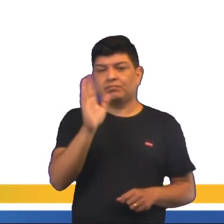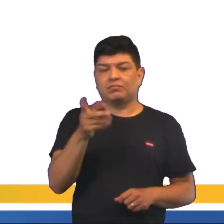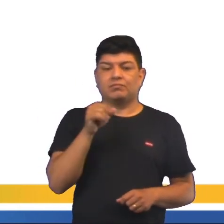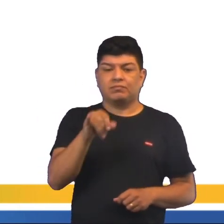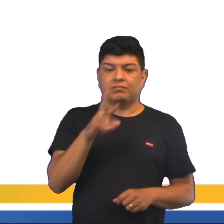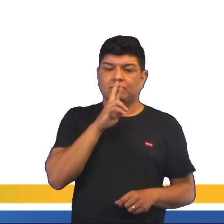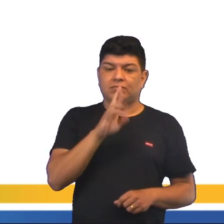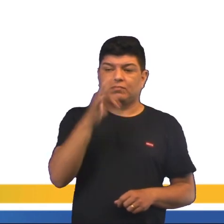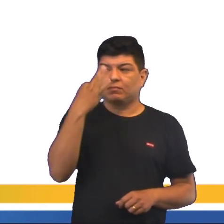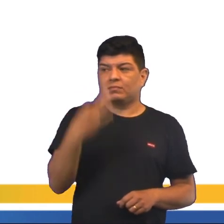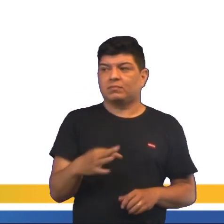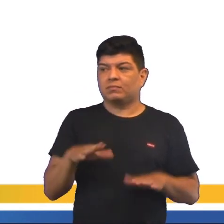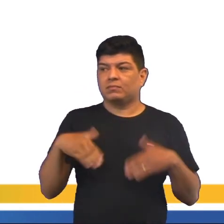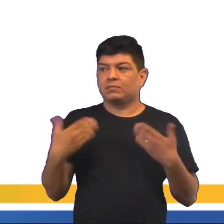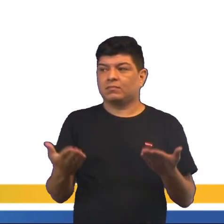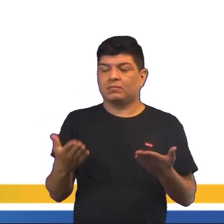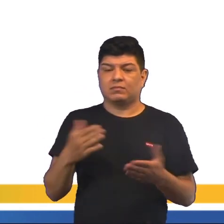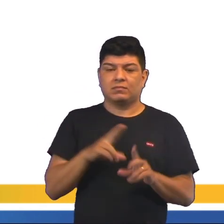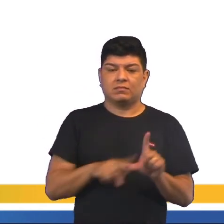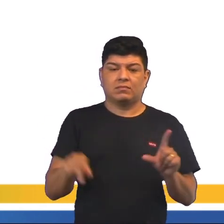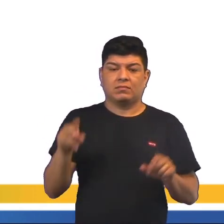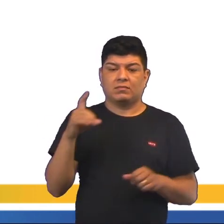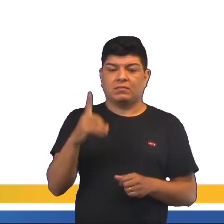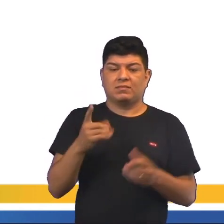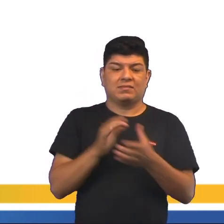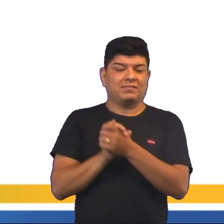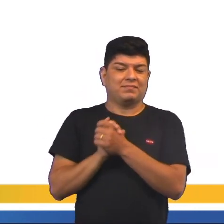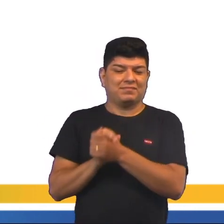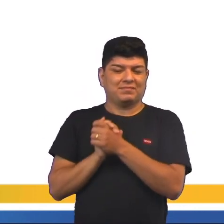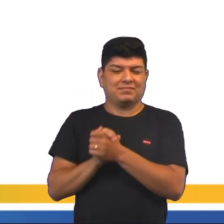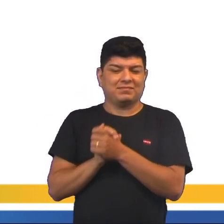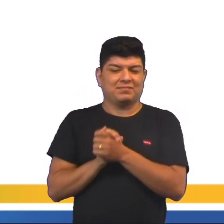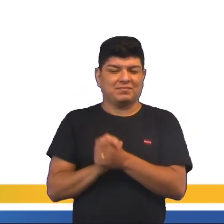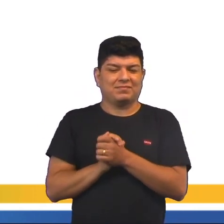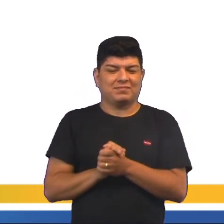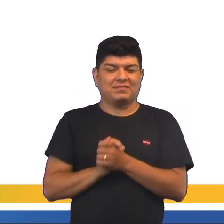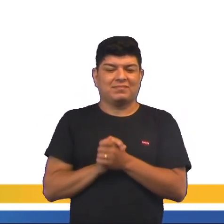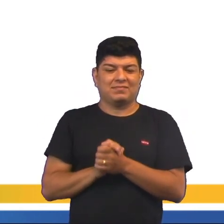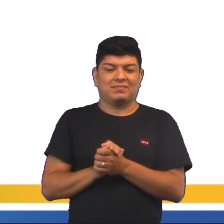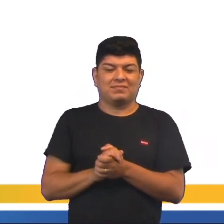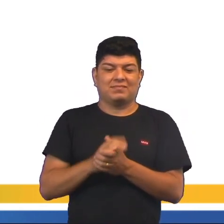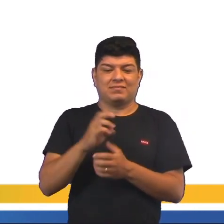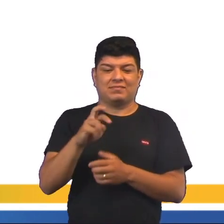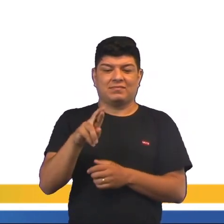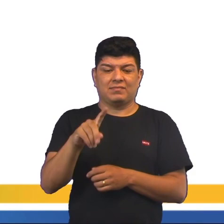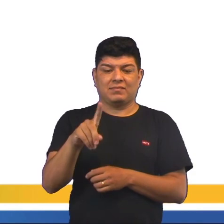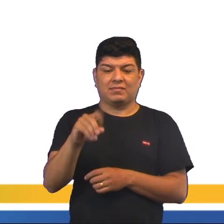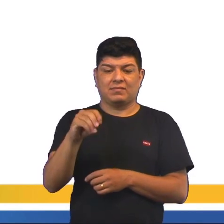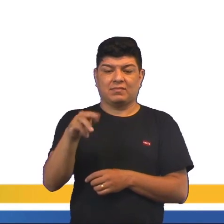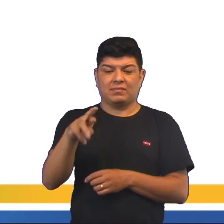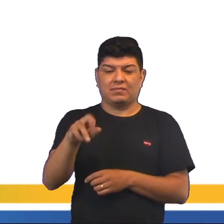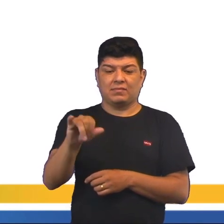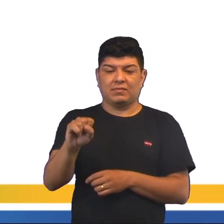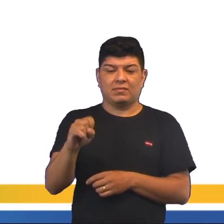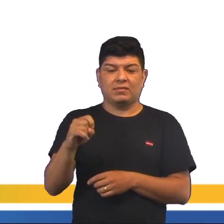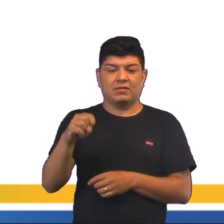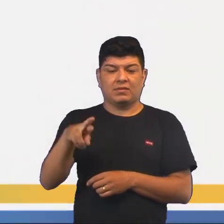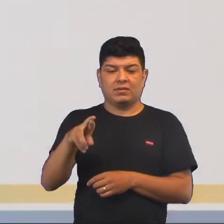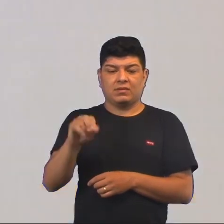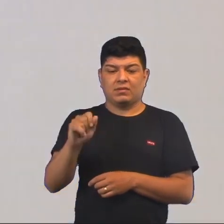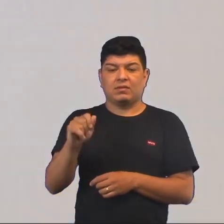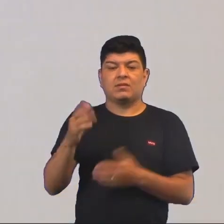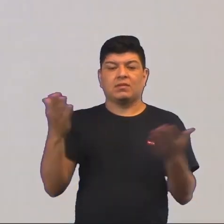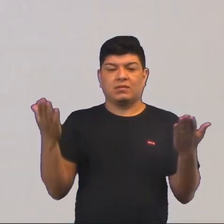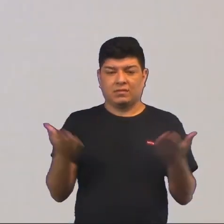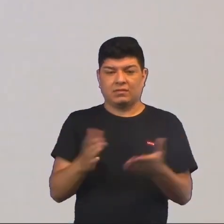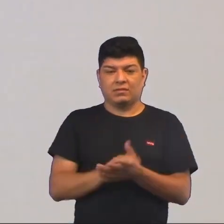Se você disse que a resposta correta é a letra D, tá certo. Cerrado, mares de morros e araucárias.